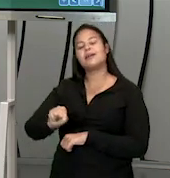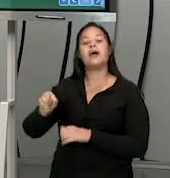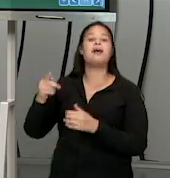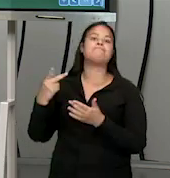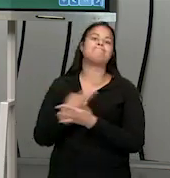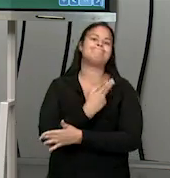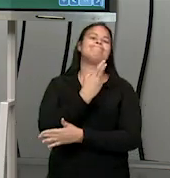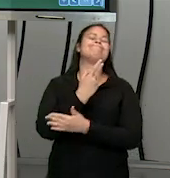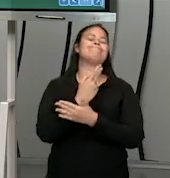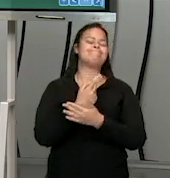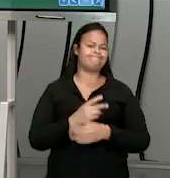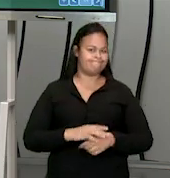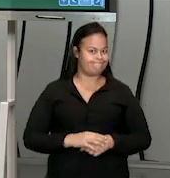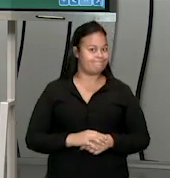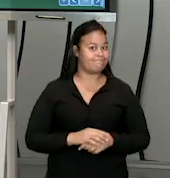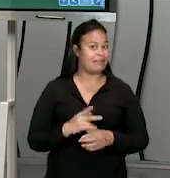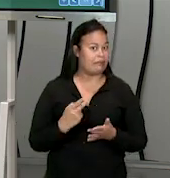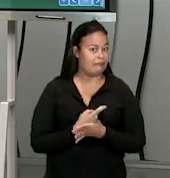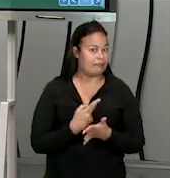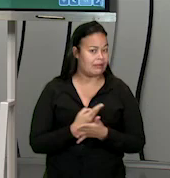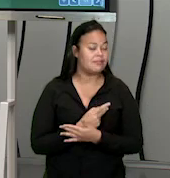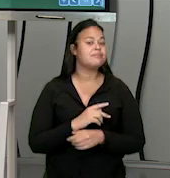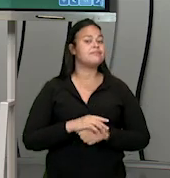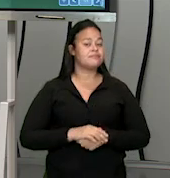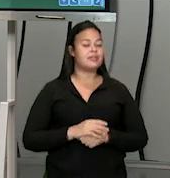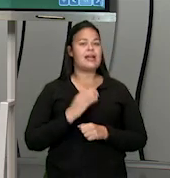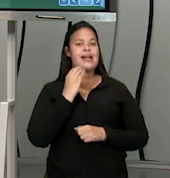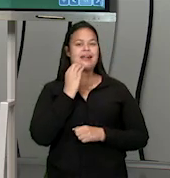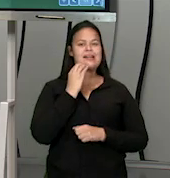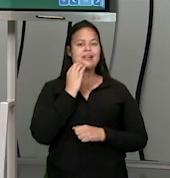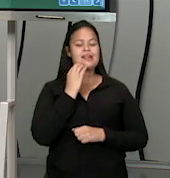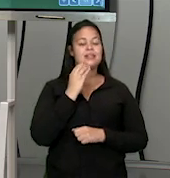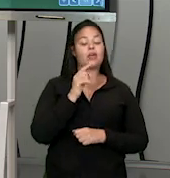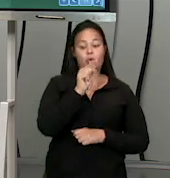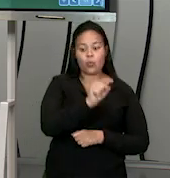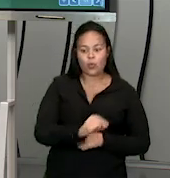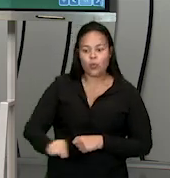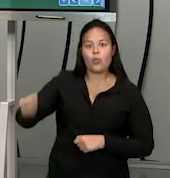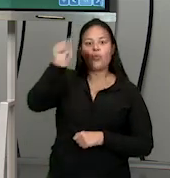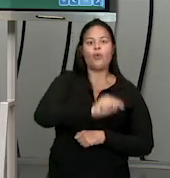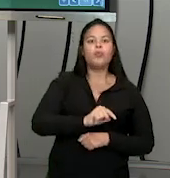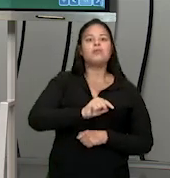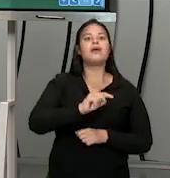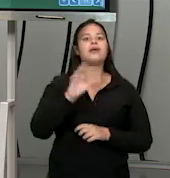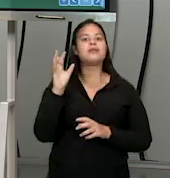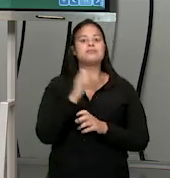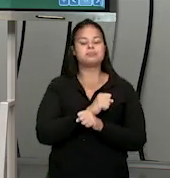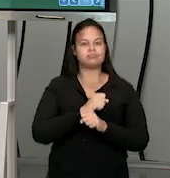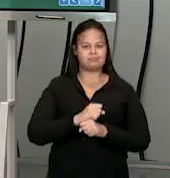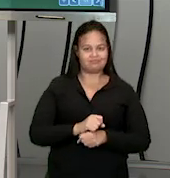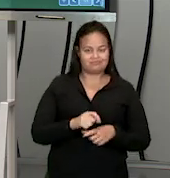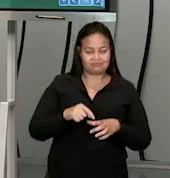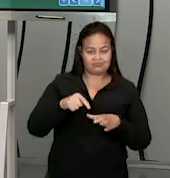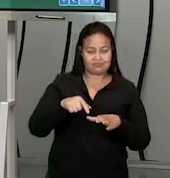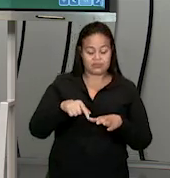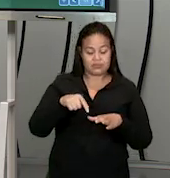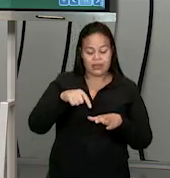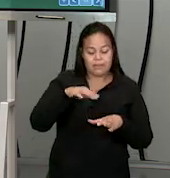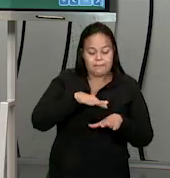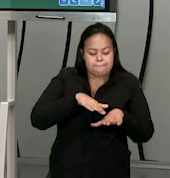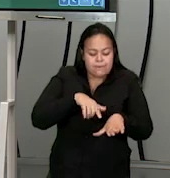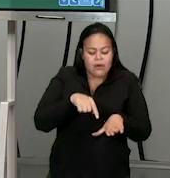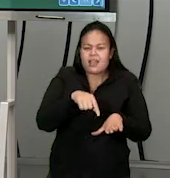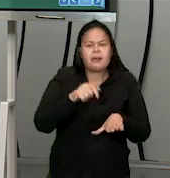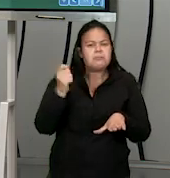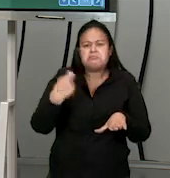erra. É onde sai tudo torto. Então você dá um giro completo assim com a mão, sem apoiar a mão no papel. Você dá um